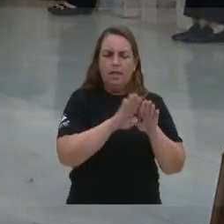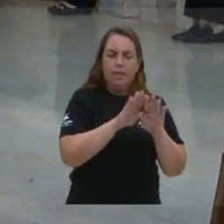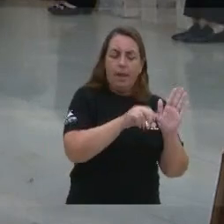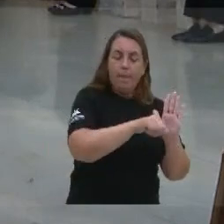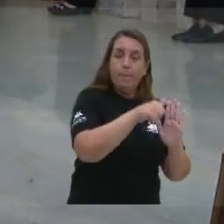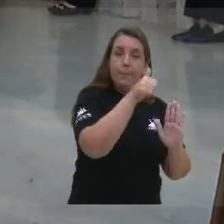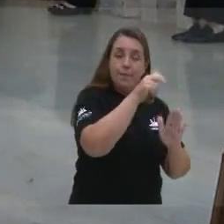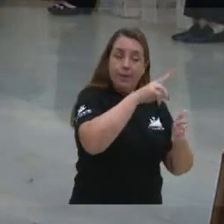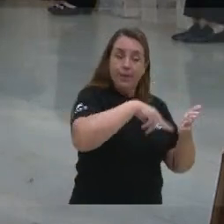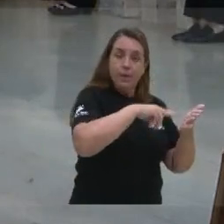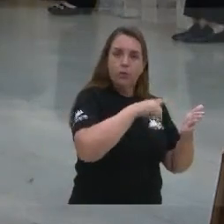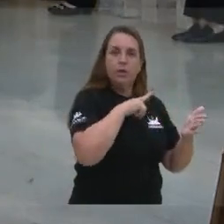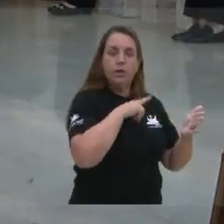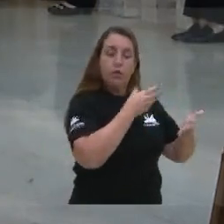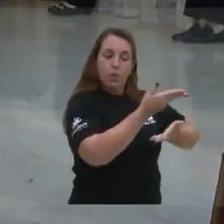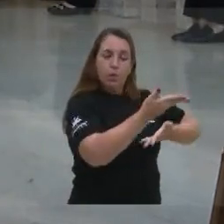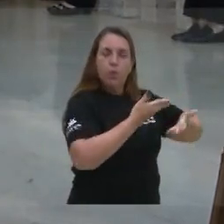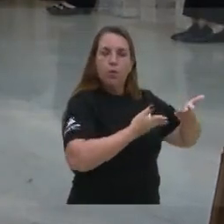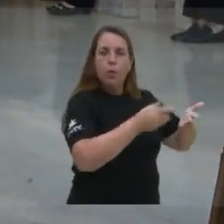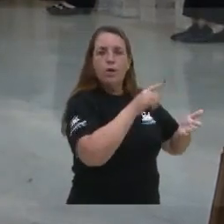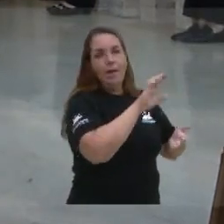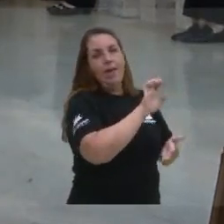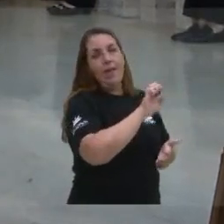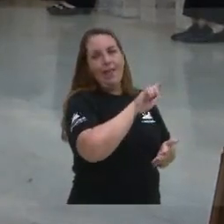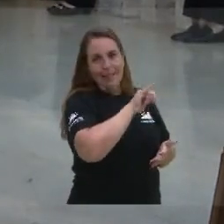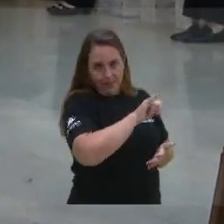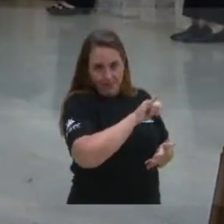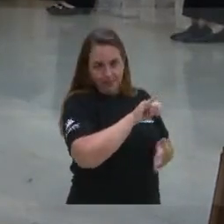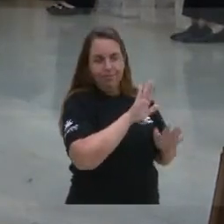um intermediador que foi Eli,